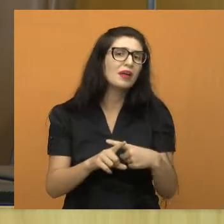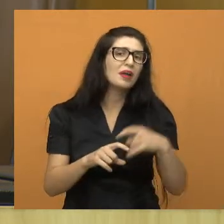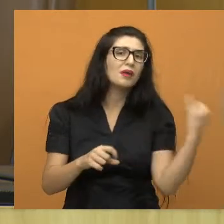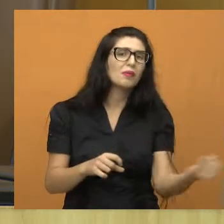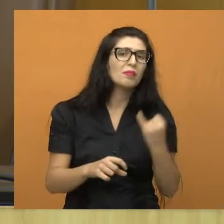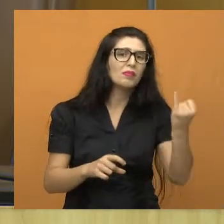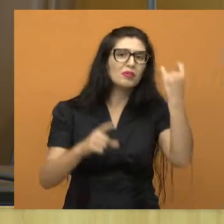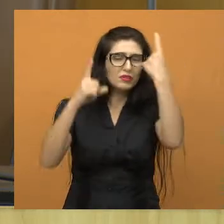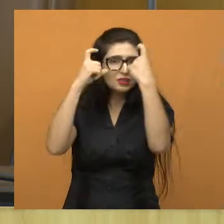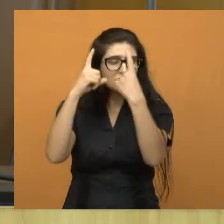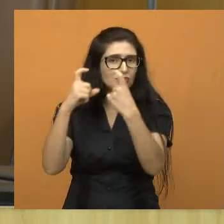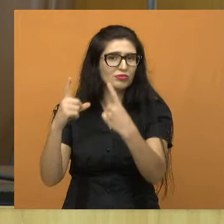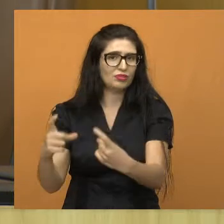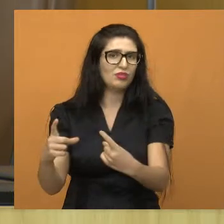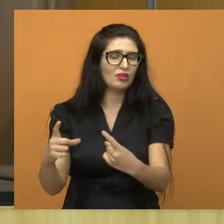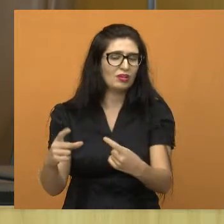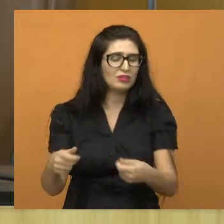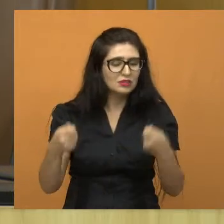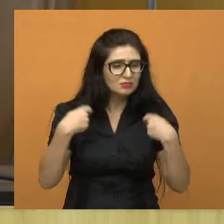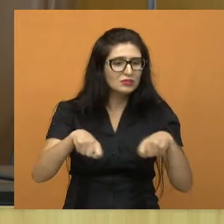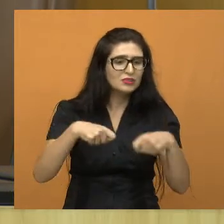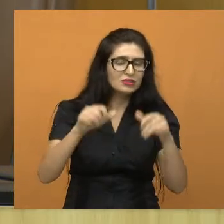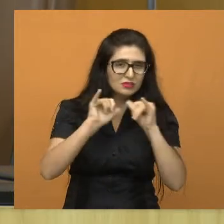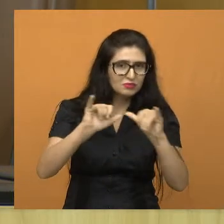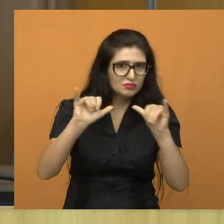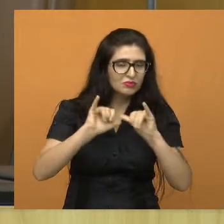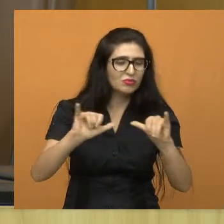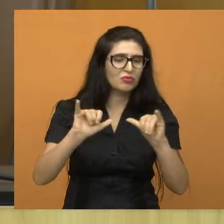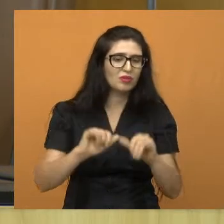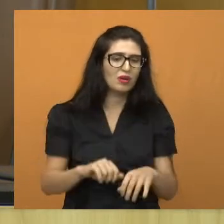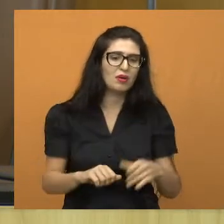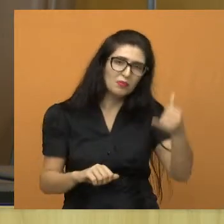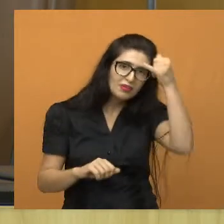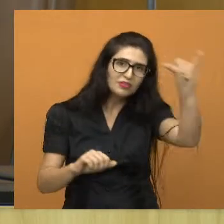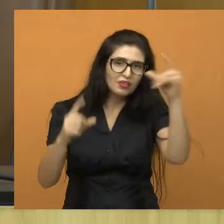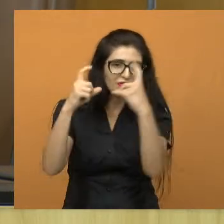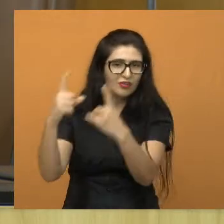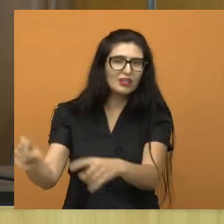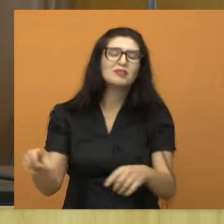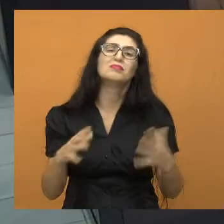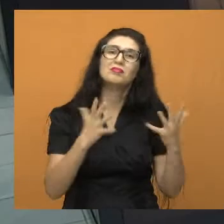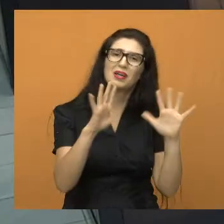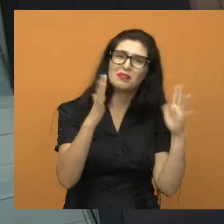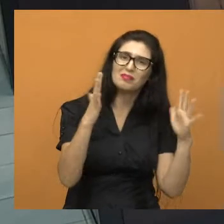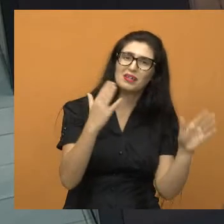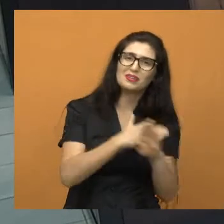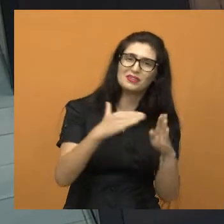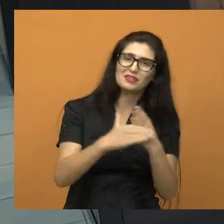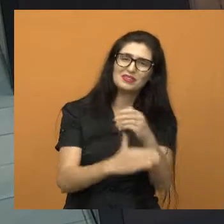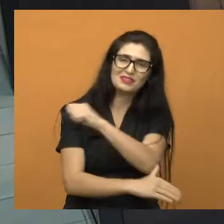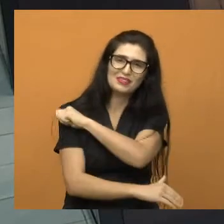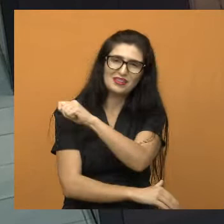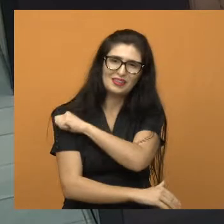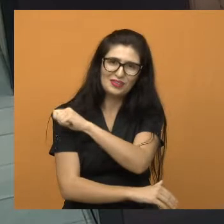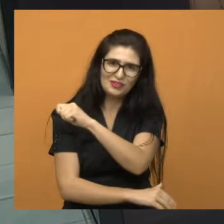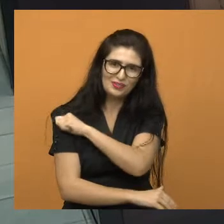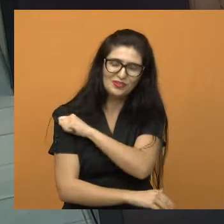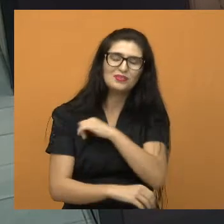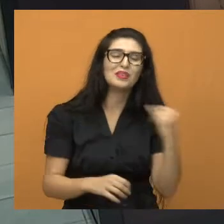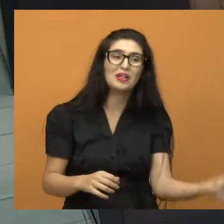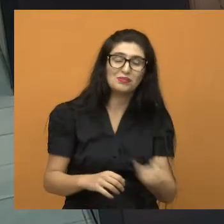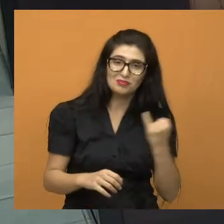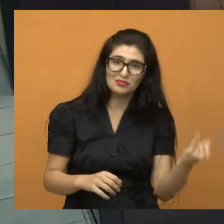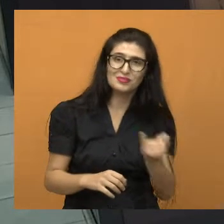possa abordá-lo em vários aspectos. Cumprimentar e parabenizar os alunos por essa iniciativa, é de fato muito importante